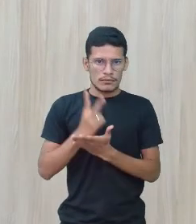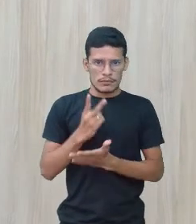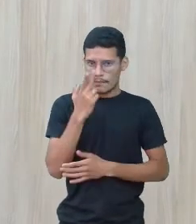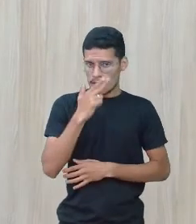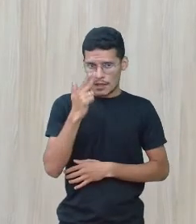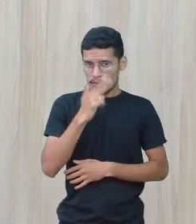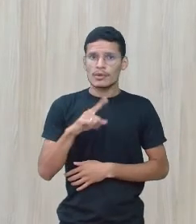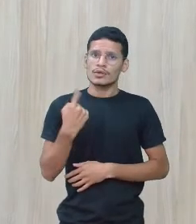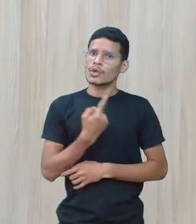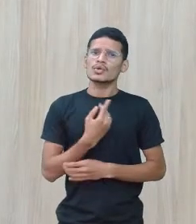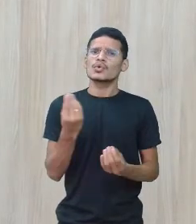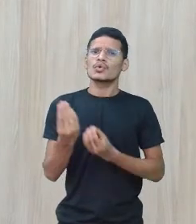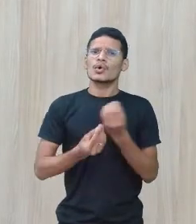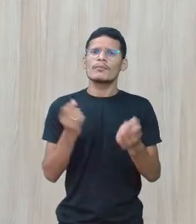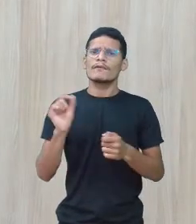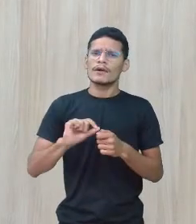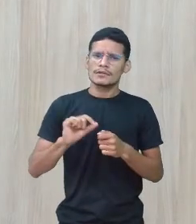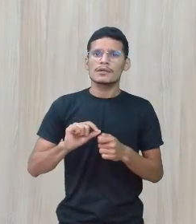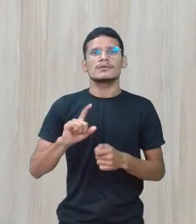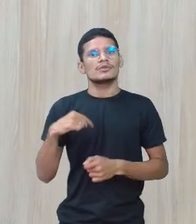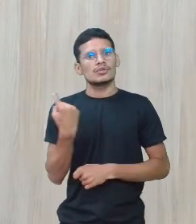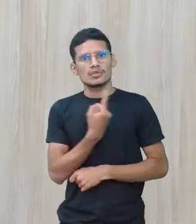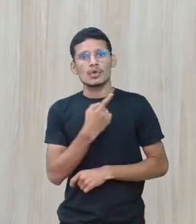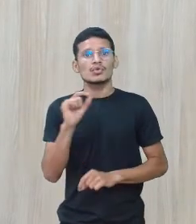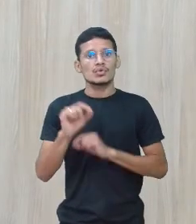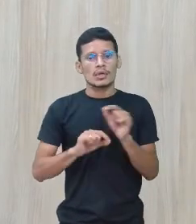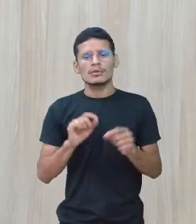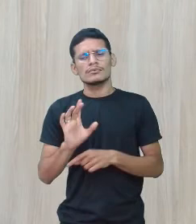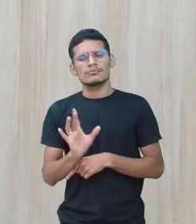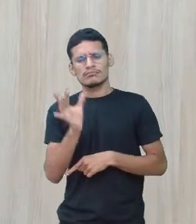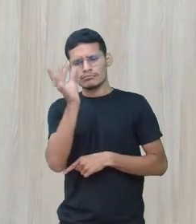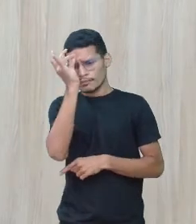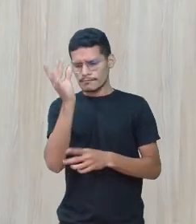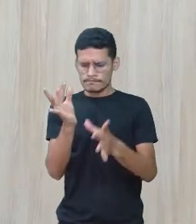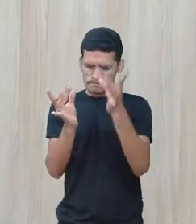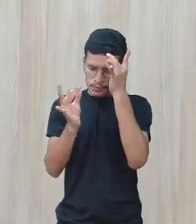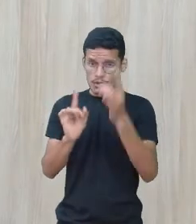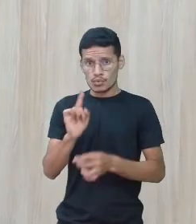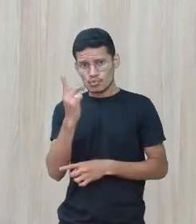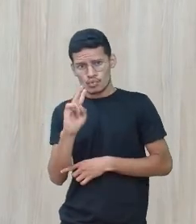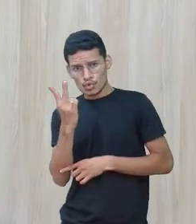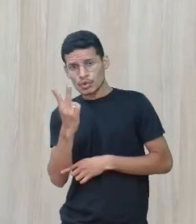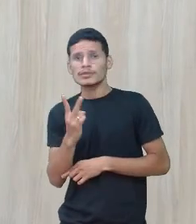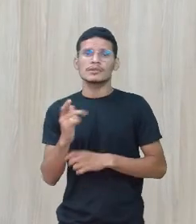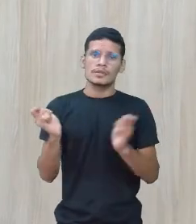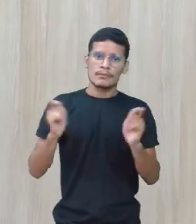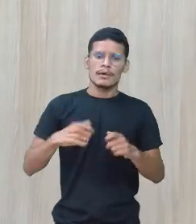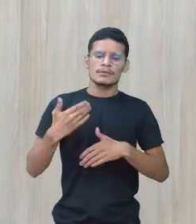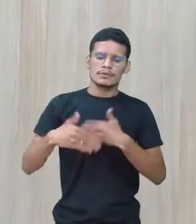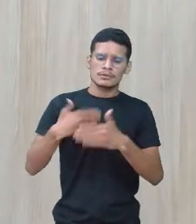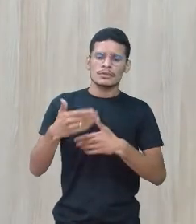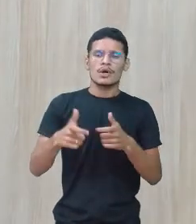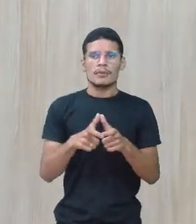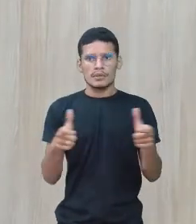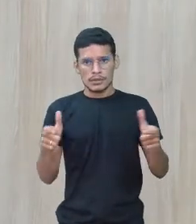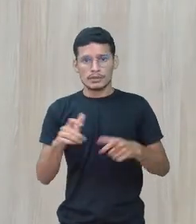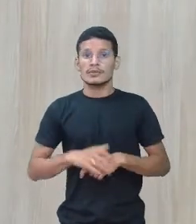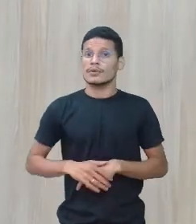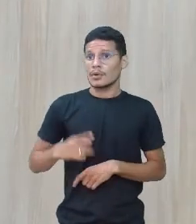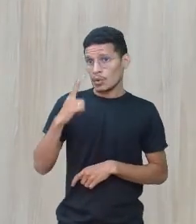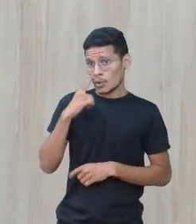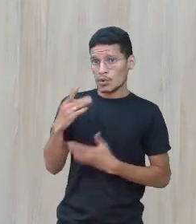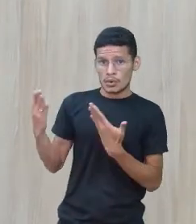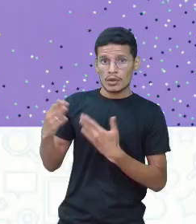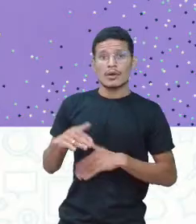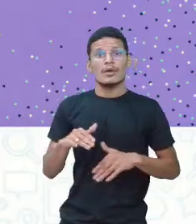gente pode fazer isso como? A gente decora um ou dois e vai aumentando o nosso repertório, tá? Então, ó, o